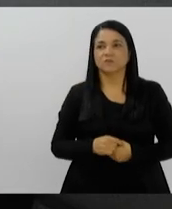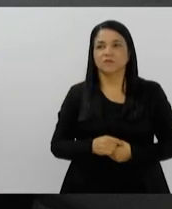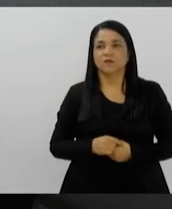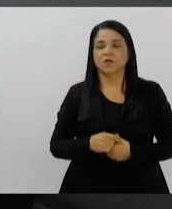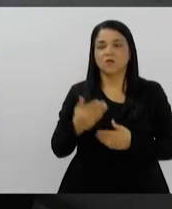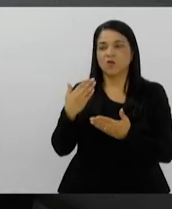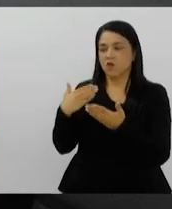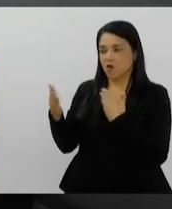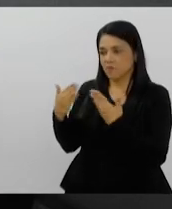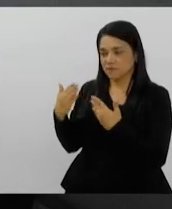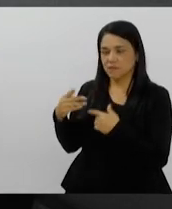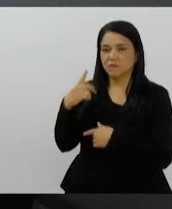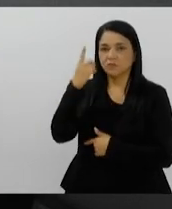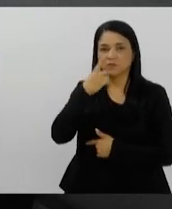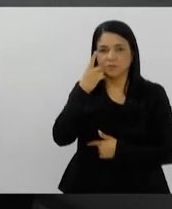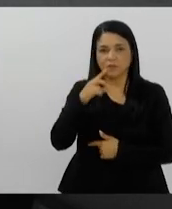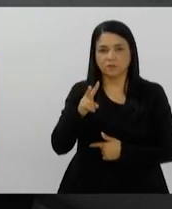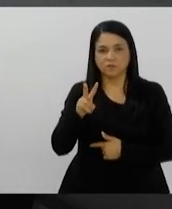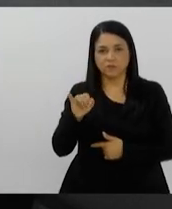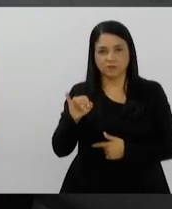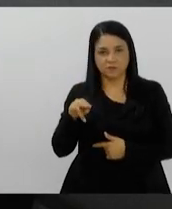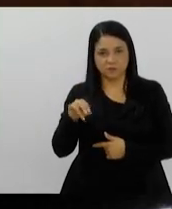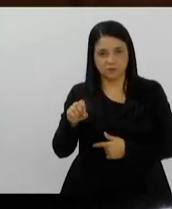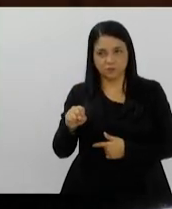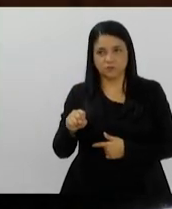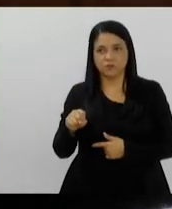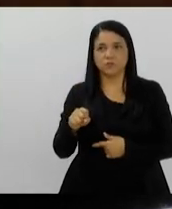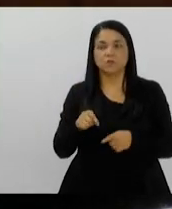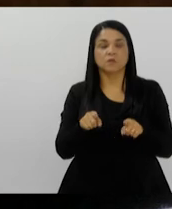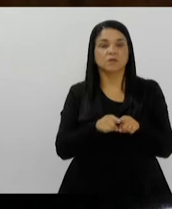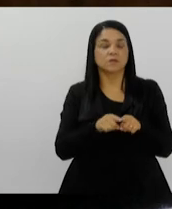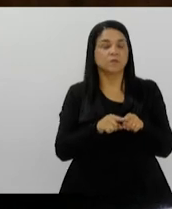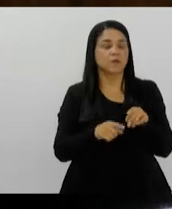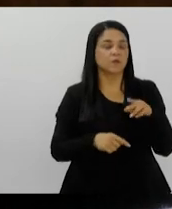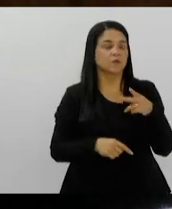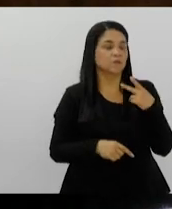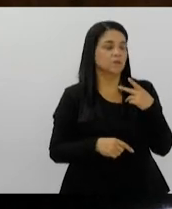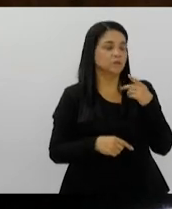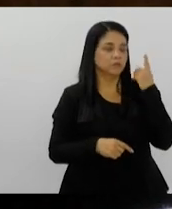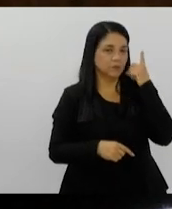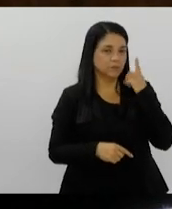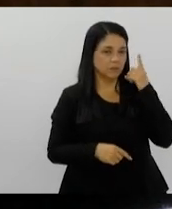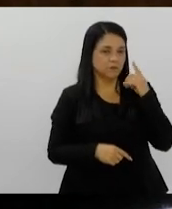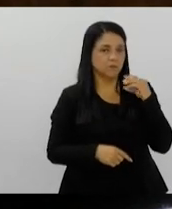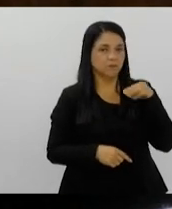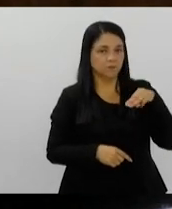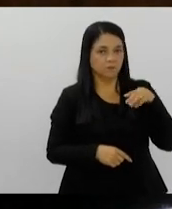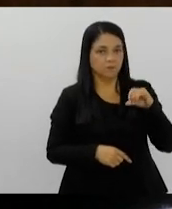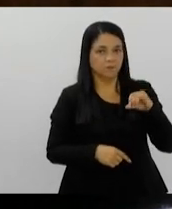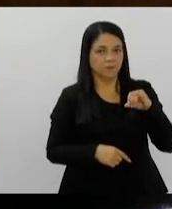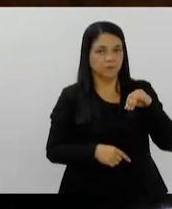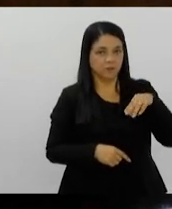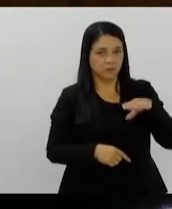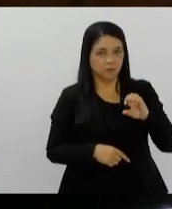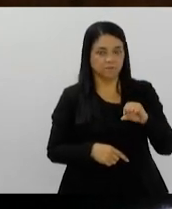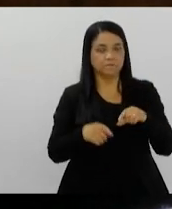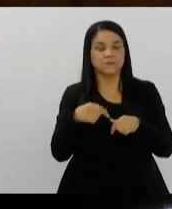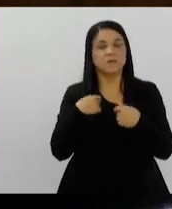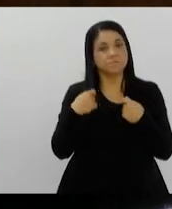aqui com o deputado Cozolino e agora com o deputado Carlos Mink. É necessário que Vossa